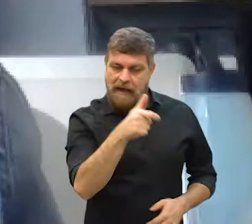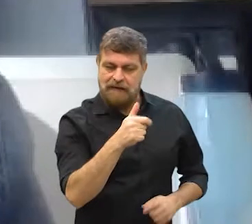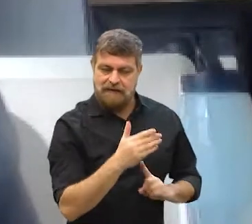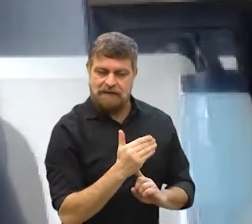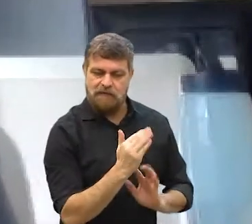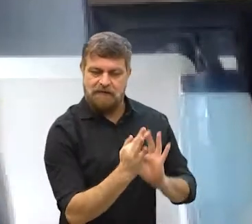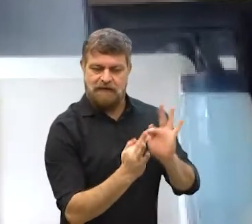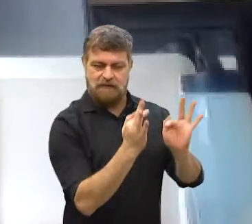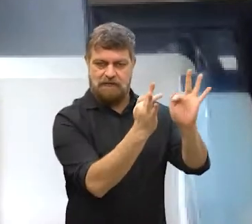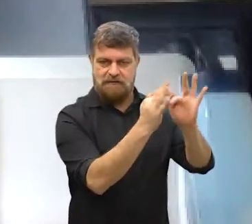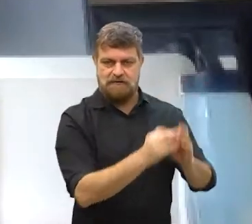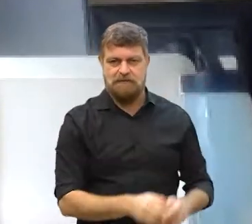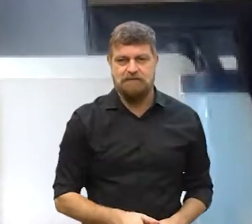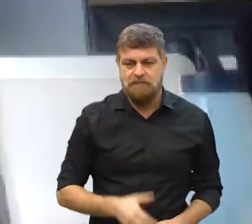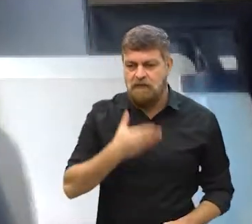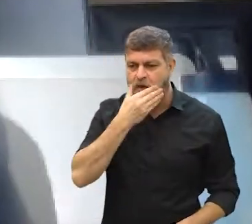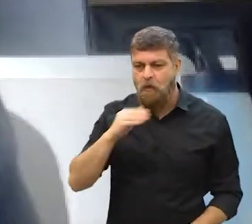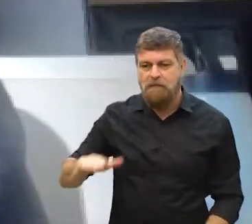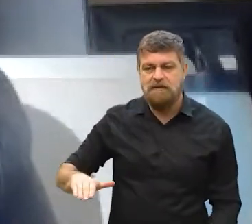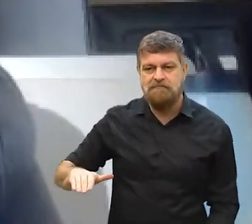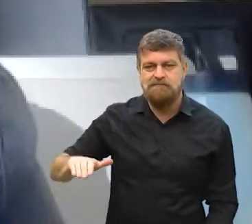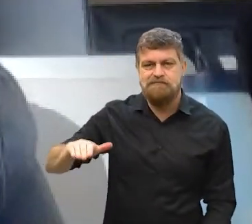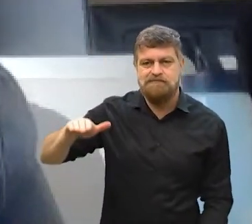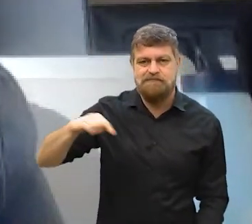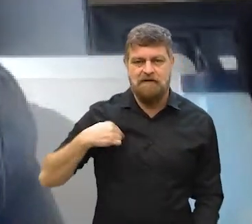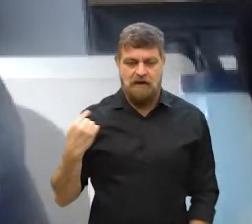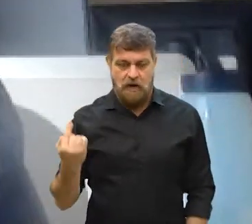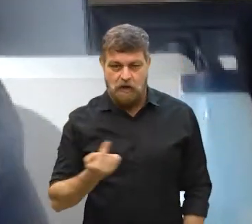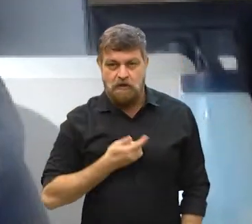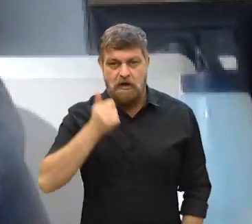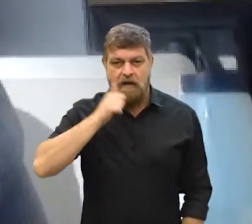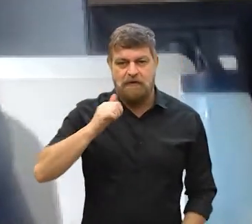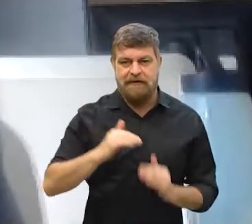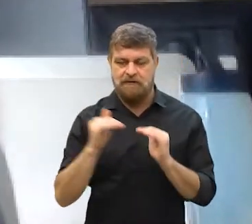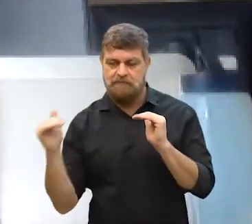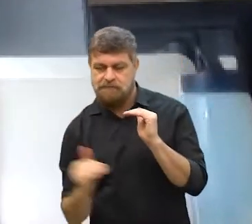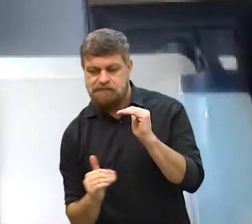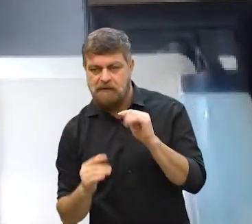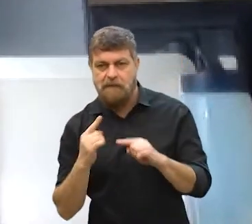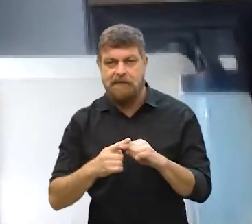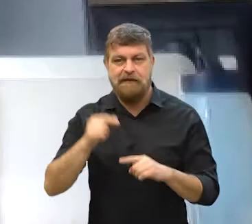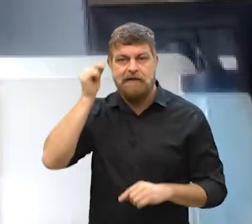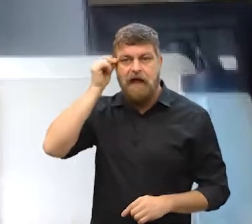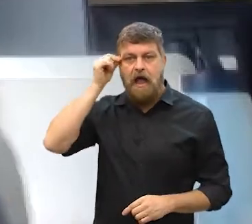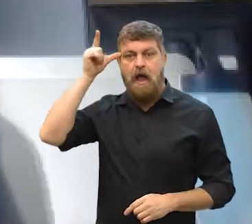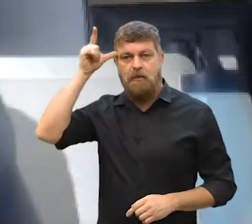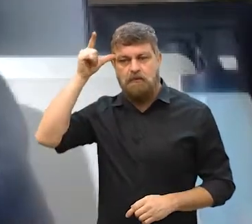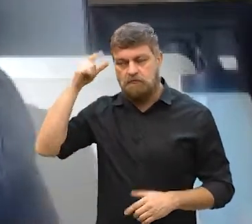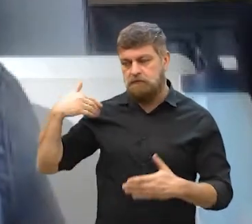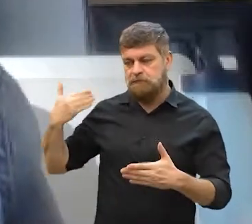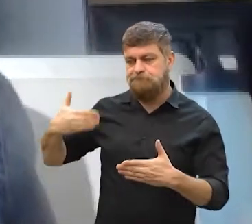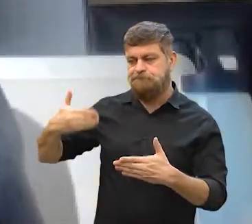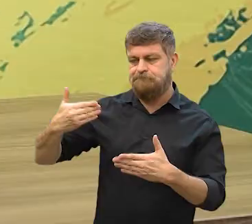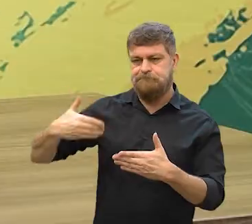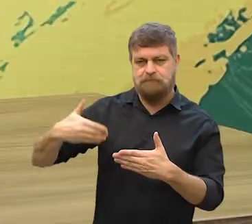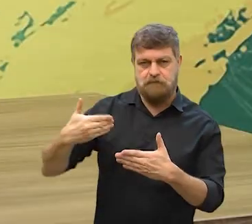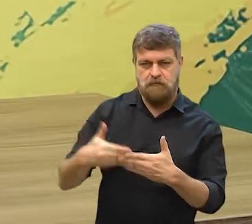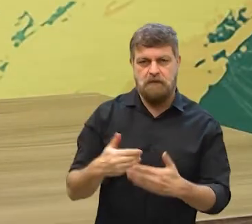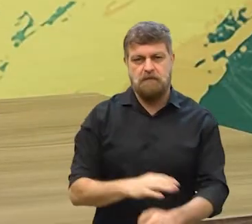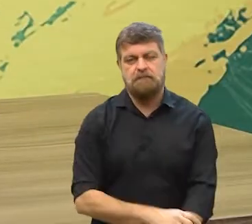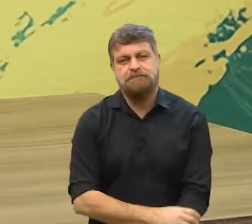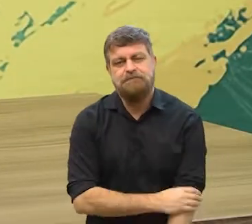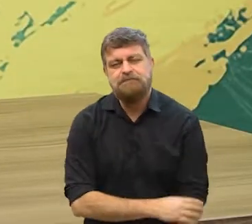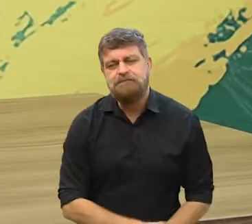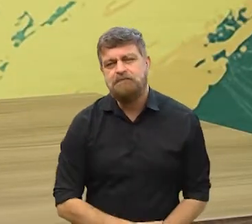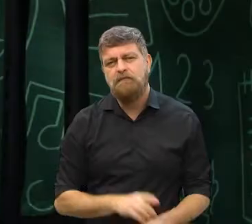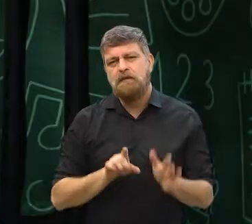opinião, assim, acho que a gente perdeu um pouquinho por conta dessa cultura aí, dessa época. Tá, e como